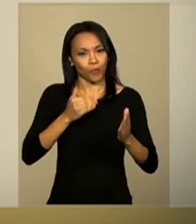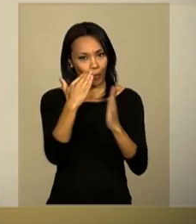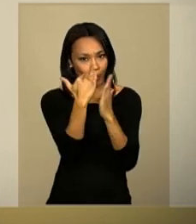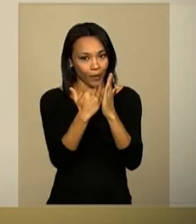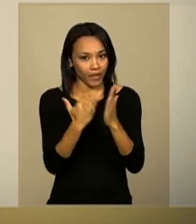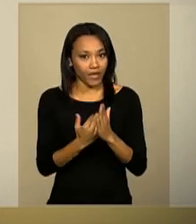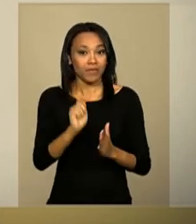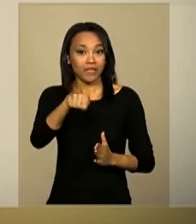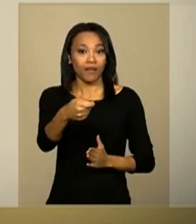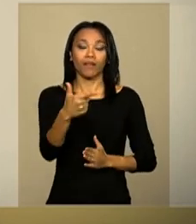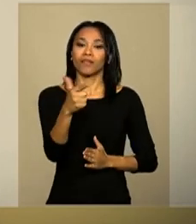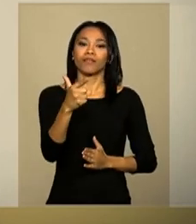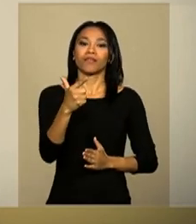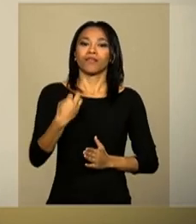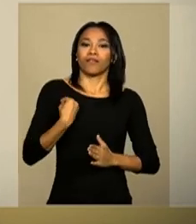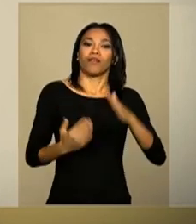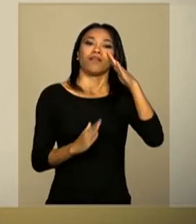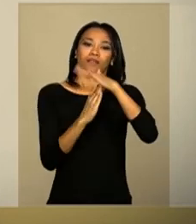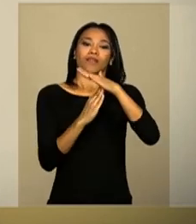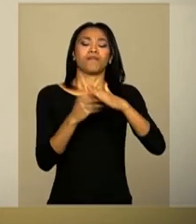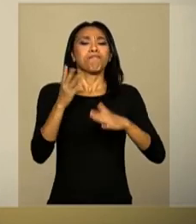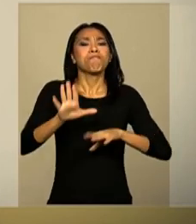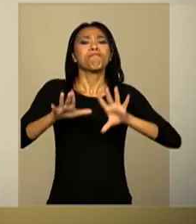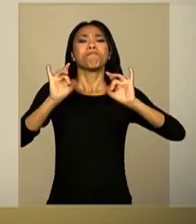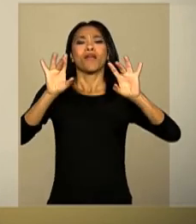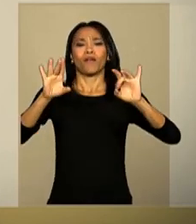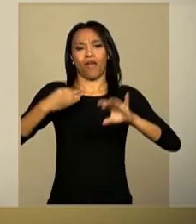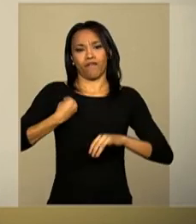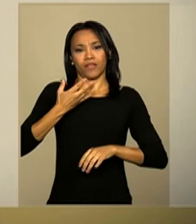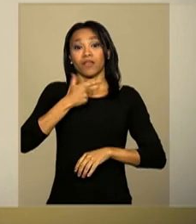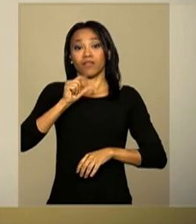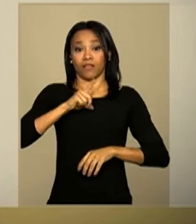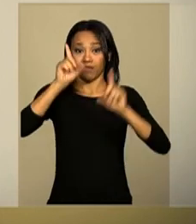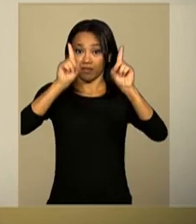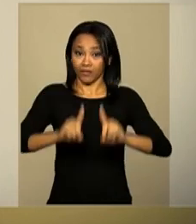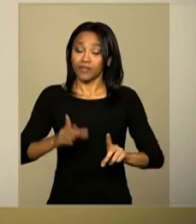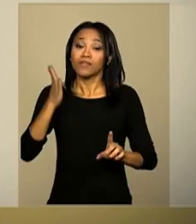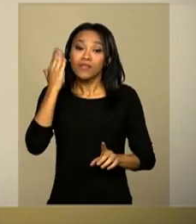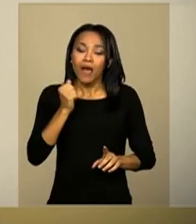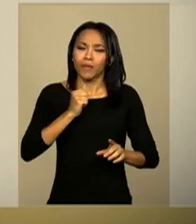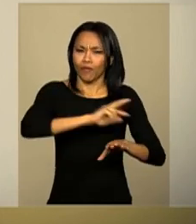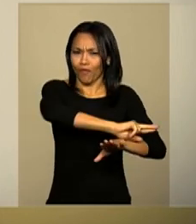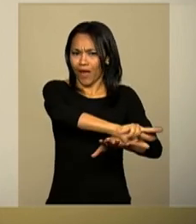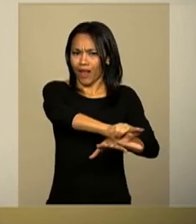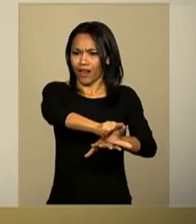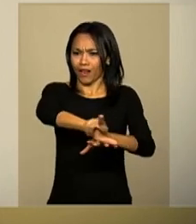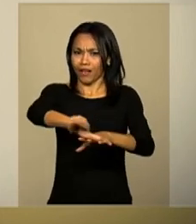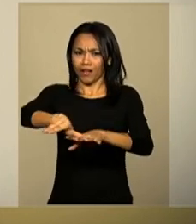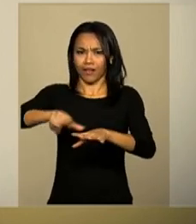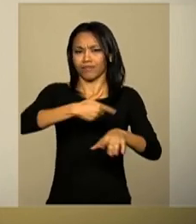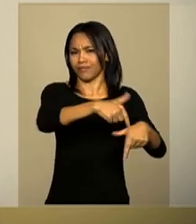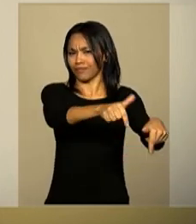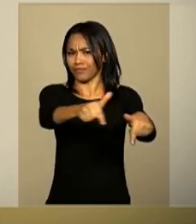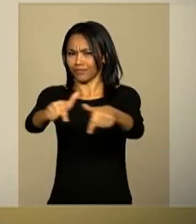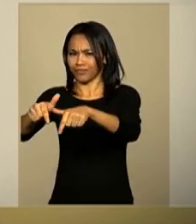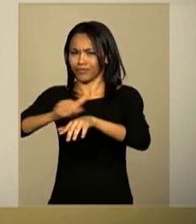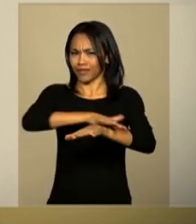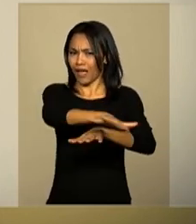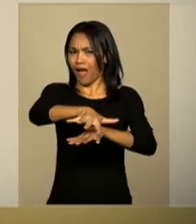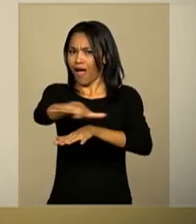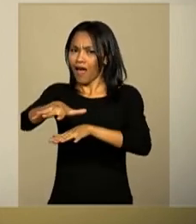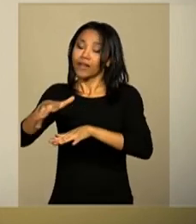viver sem limite melhorar a vida das pessoas com deficiência sabe Max quais ações nas mais variadas áreas